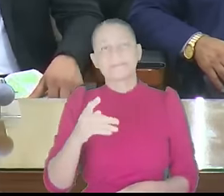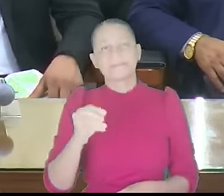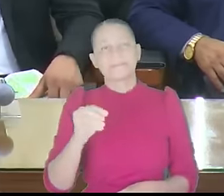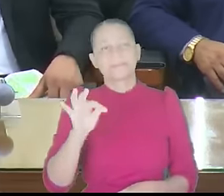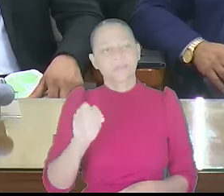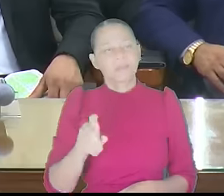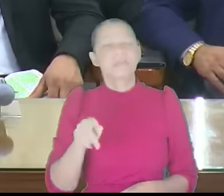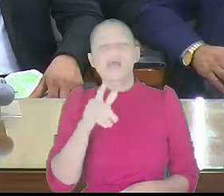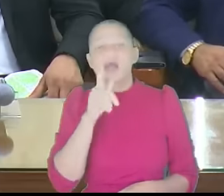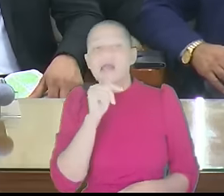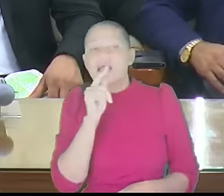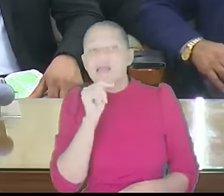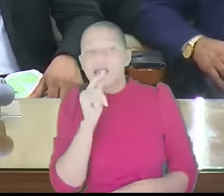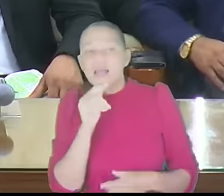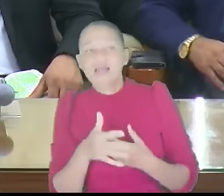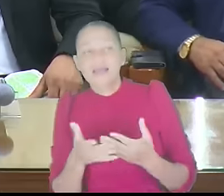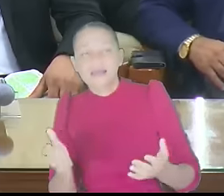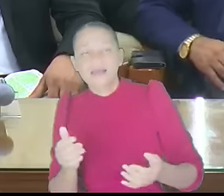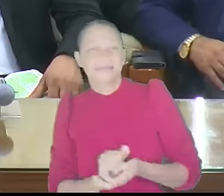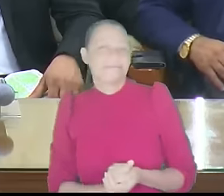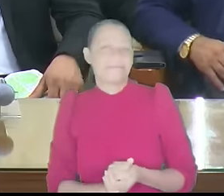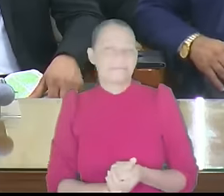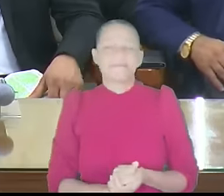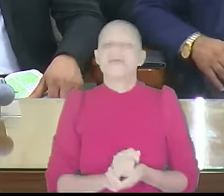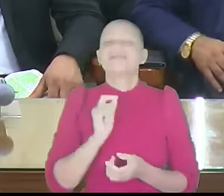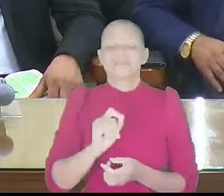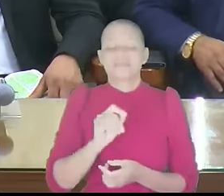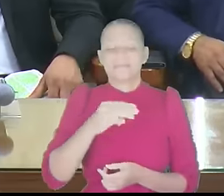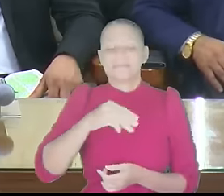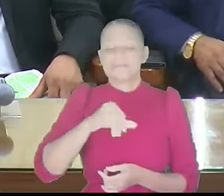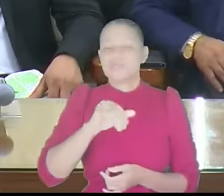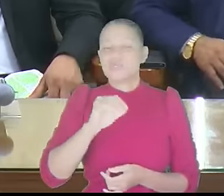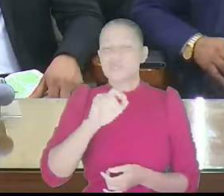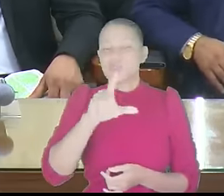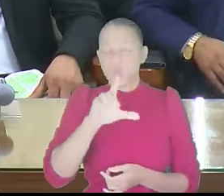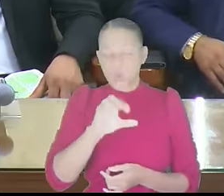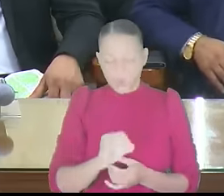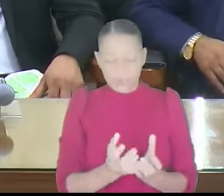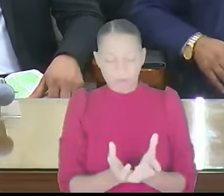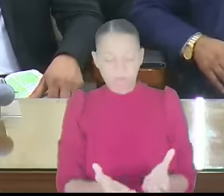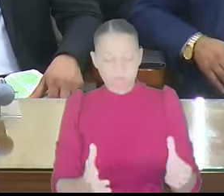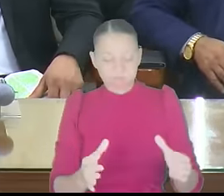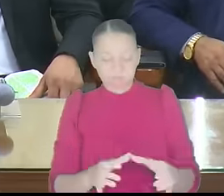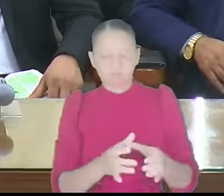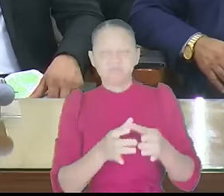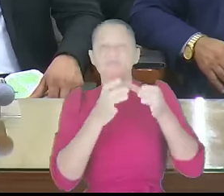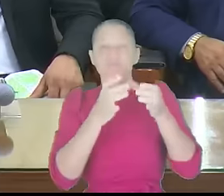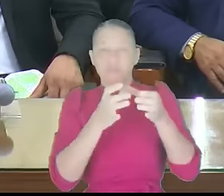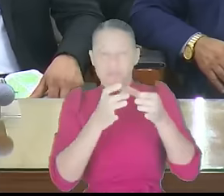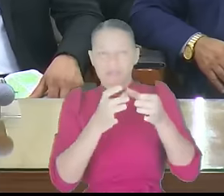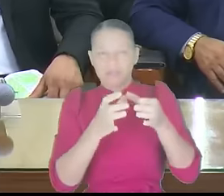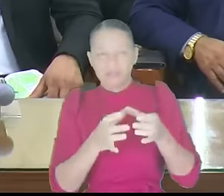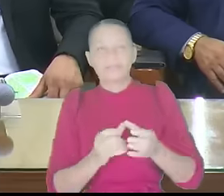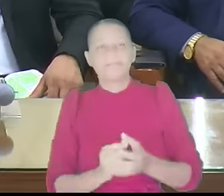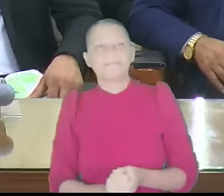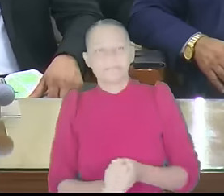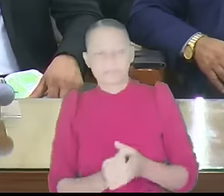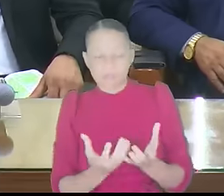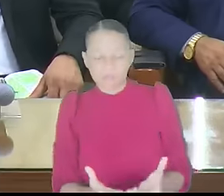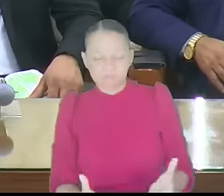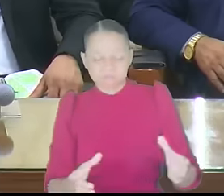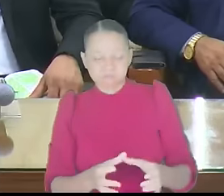Se não for miolo de pote, miolo de quartinha. Quem já teve quartinha em casa? Quem já teve? O que é miolo de